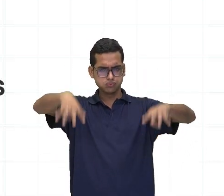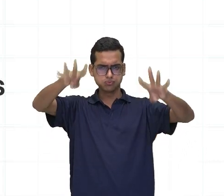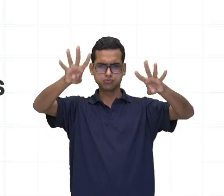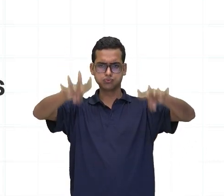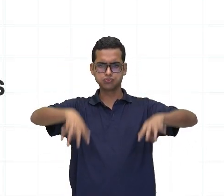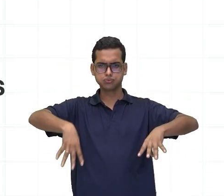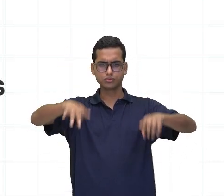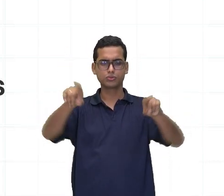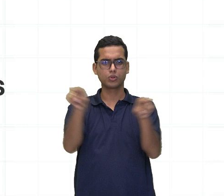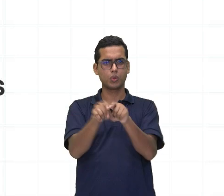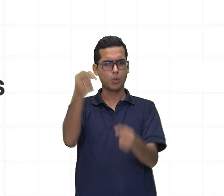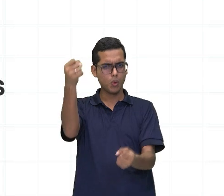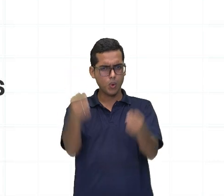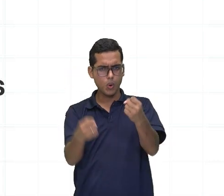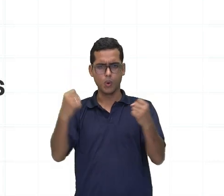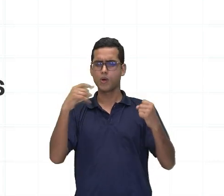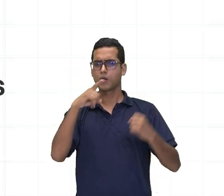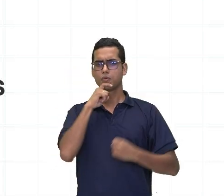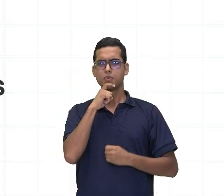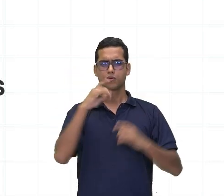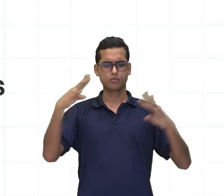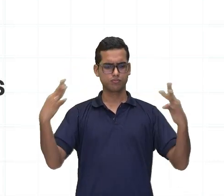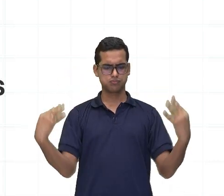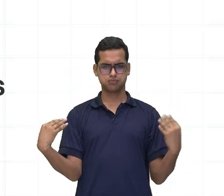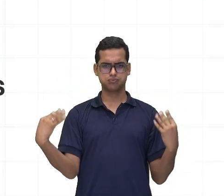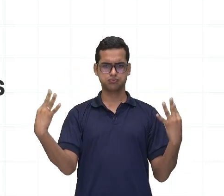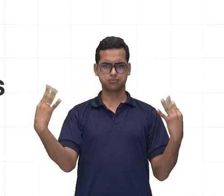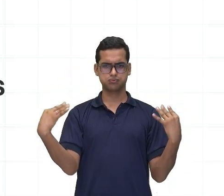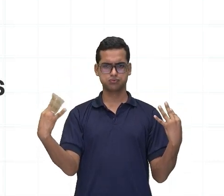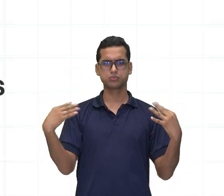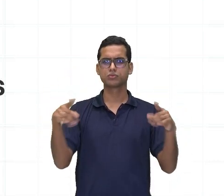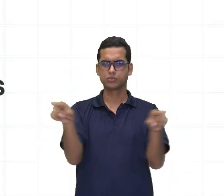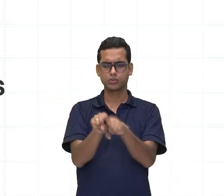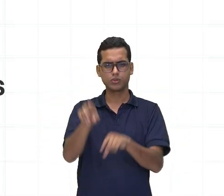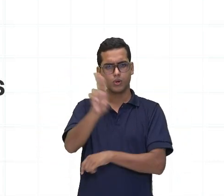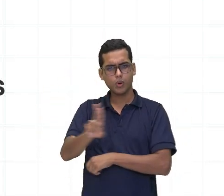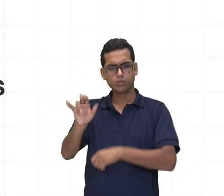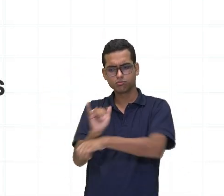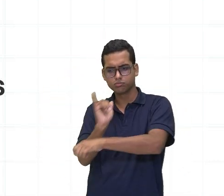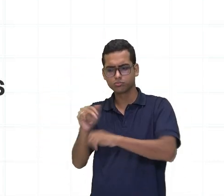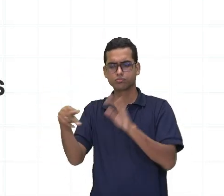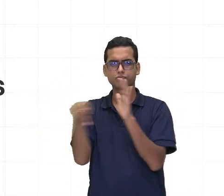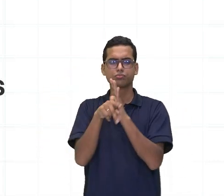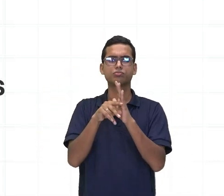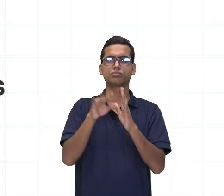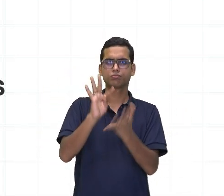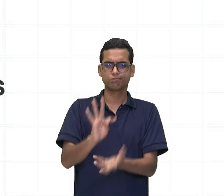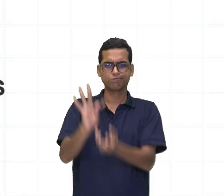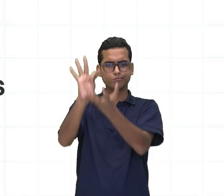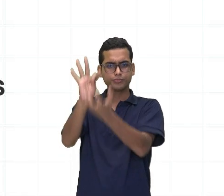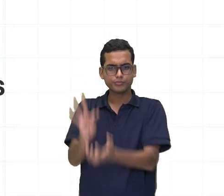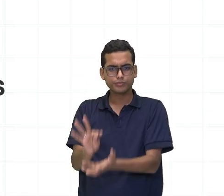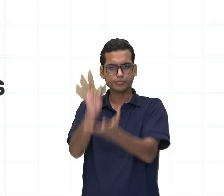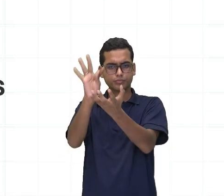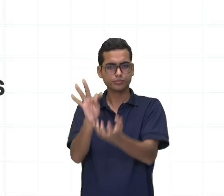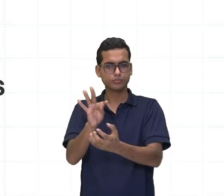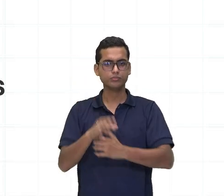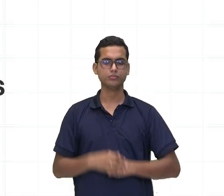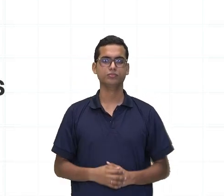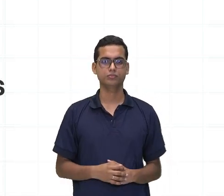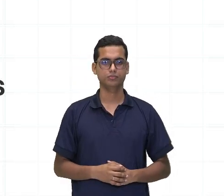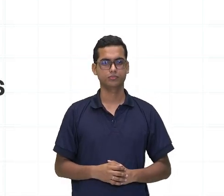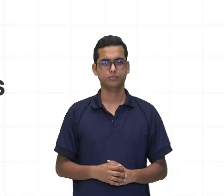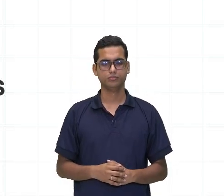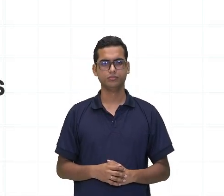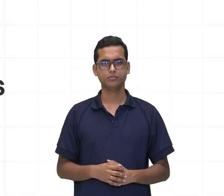os princípios da termodinâmica. Então, vai utilizar qual o princípio? Primeiro, a convecção, que é